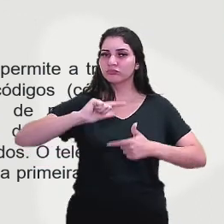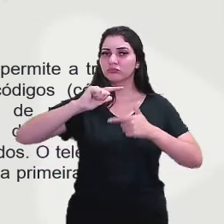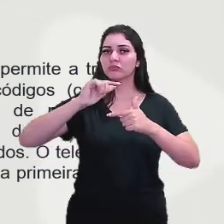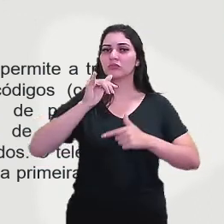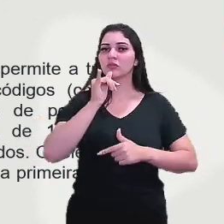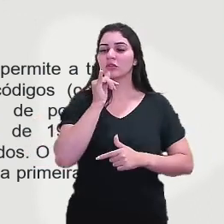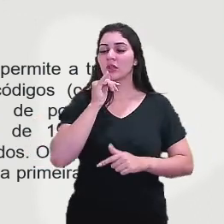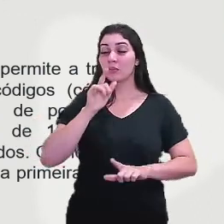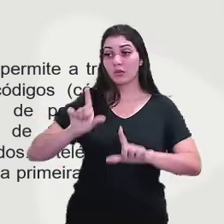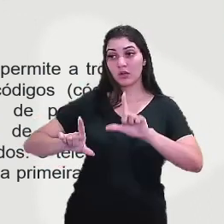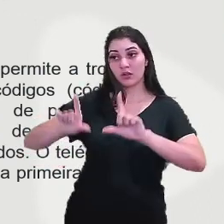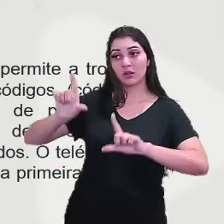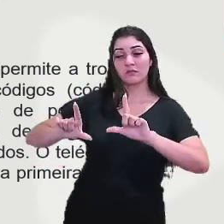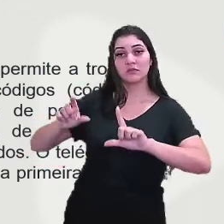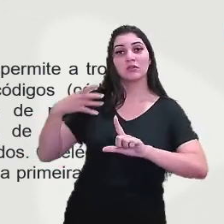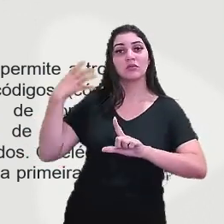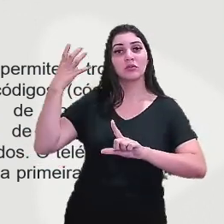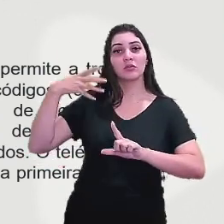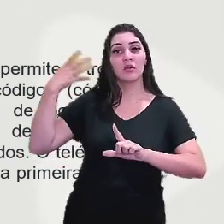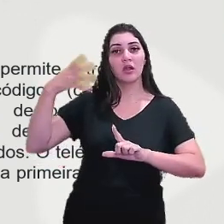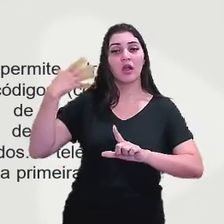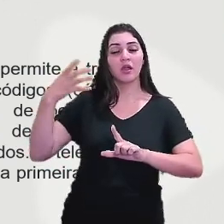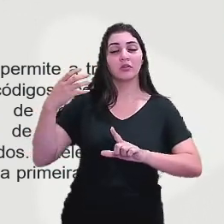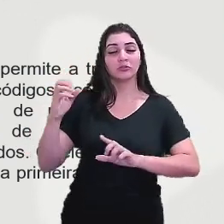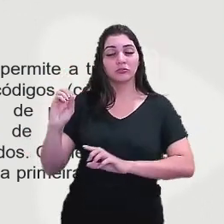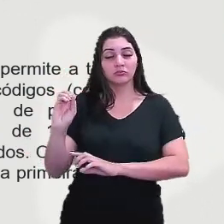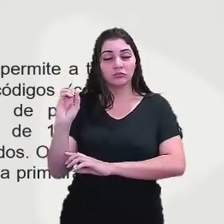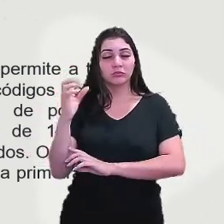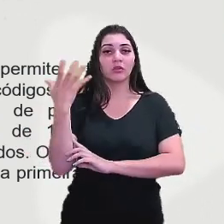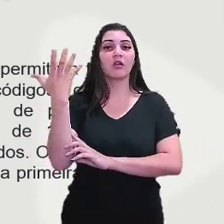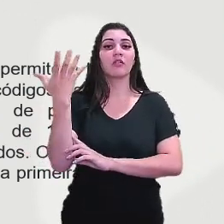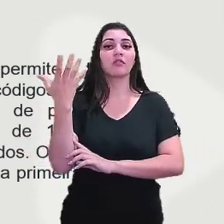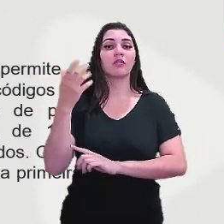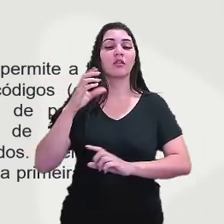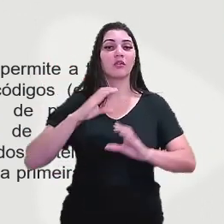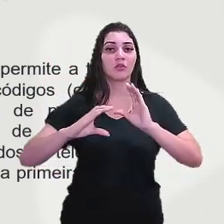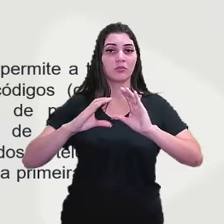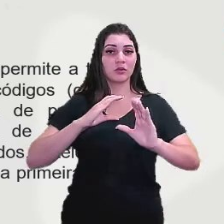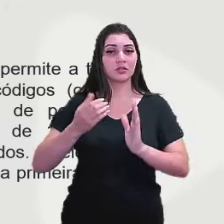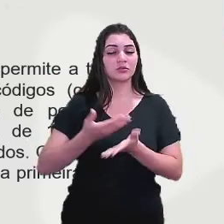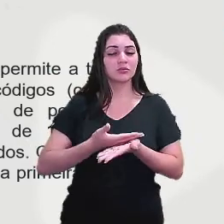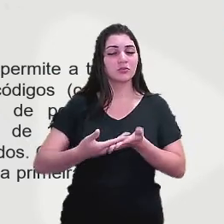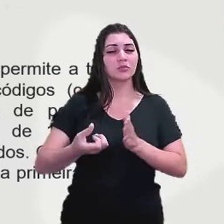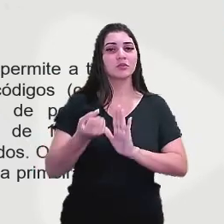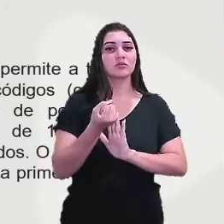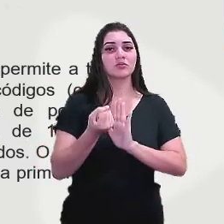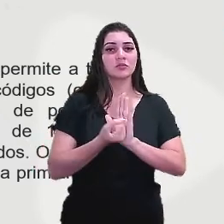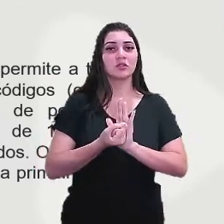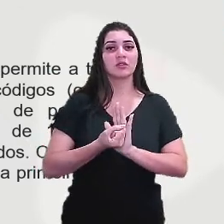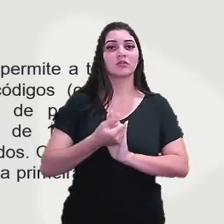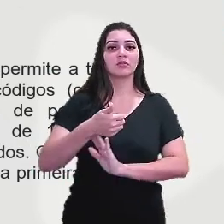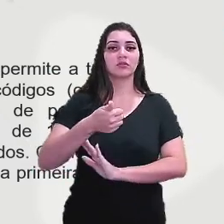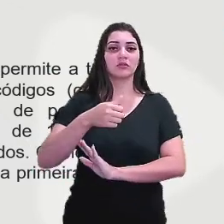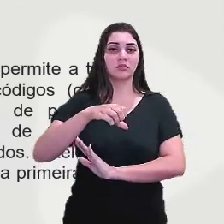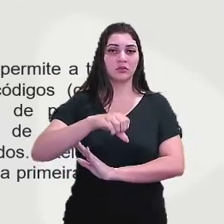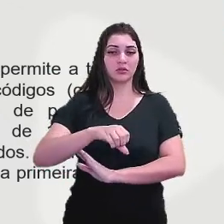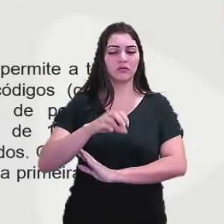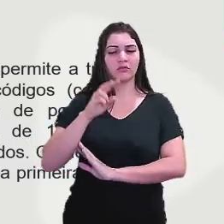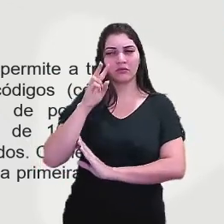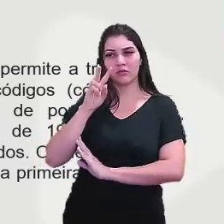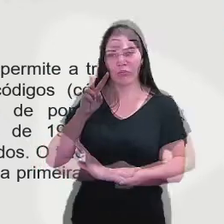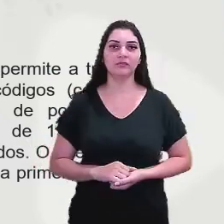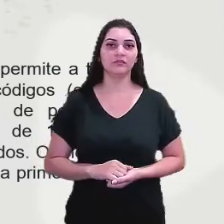e o rádio revolucionaram a comunicação em massa a partir do século XIX. Vejam, esse eu trouxe para vocês o desenho